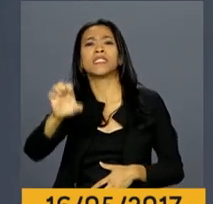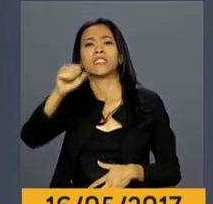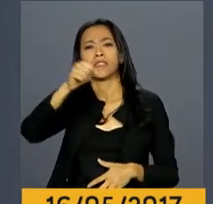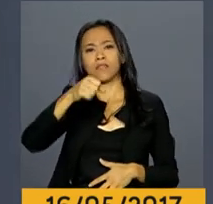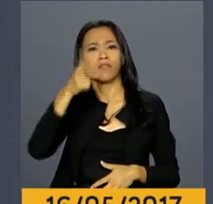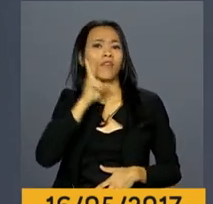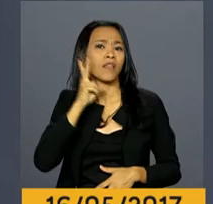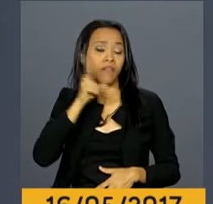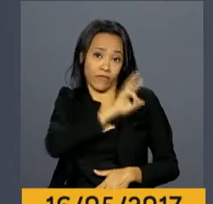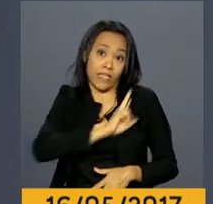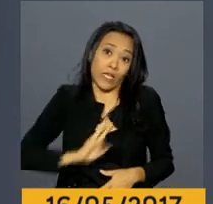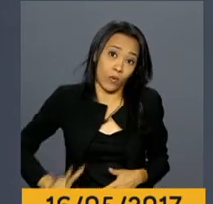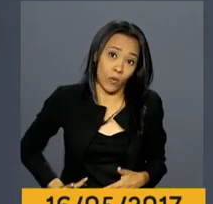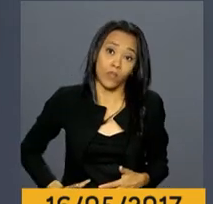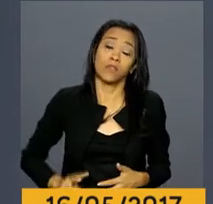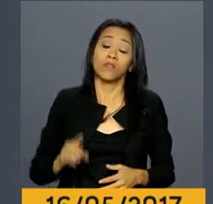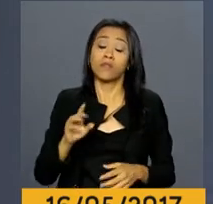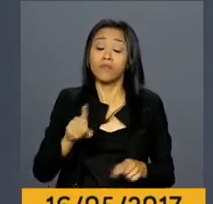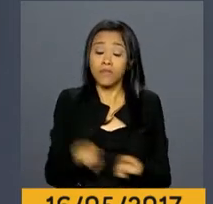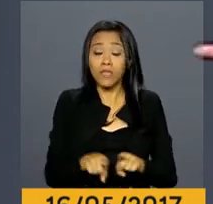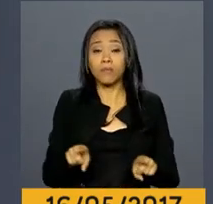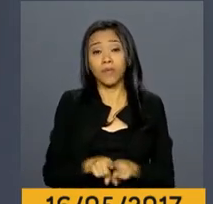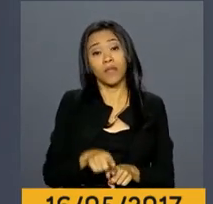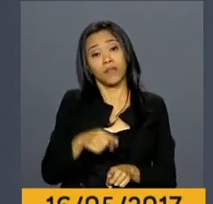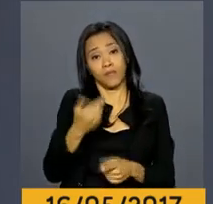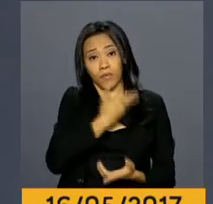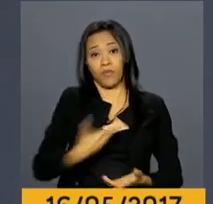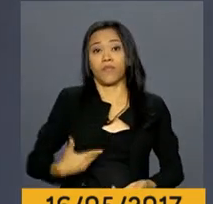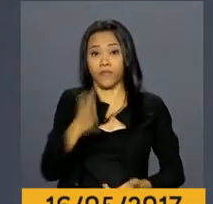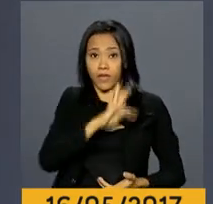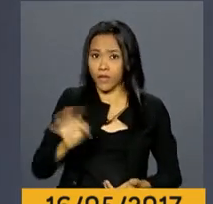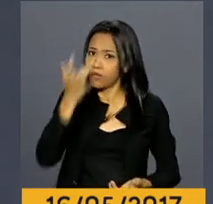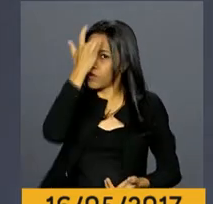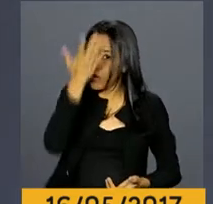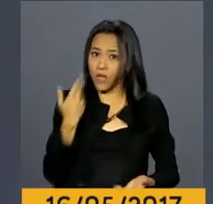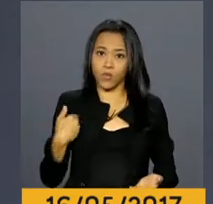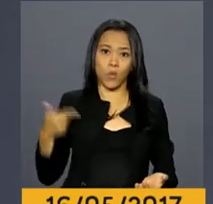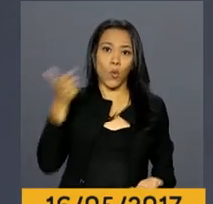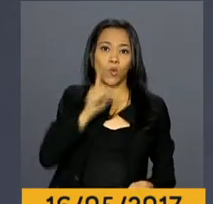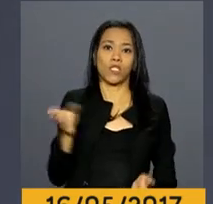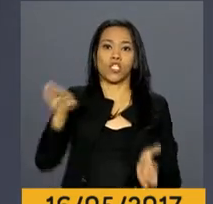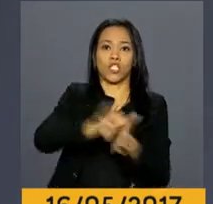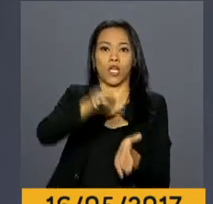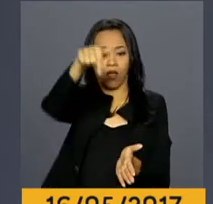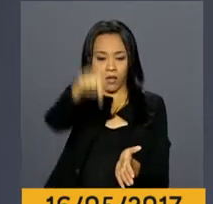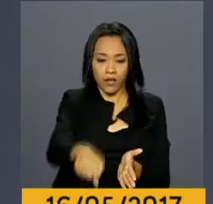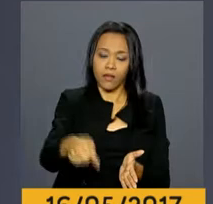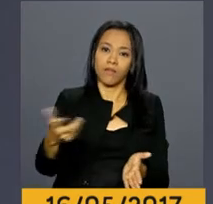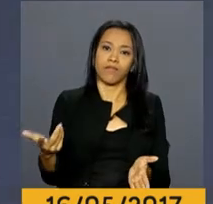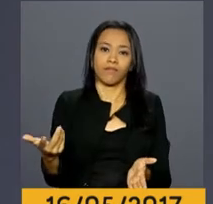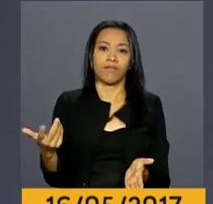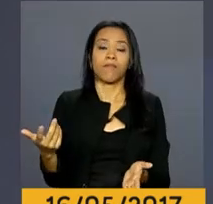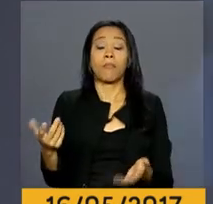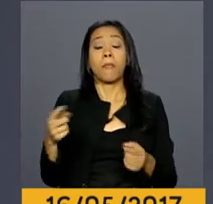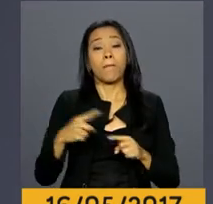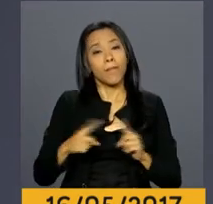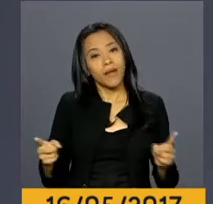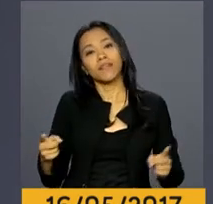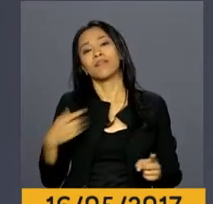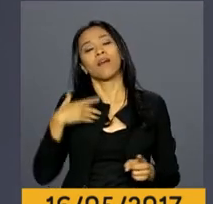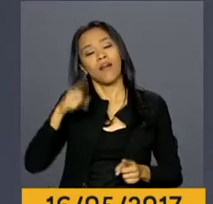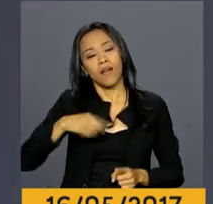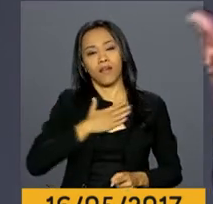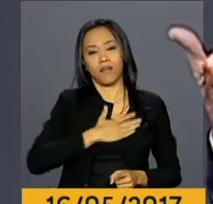vereadores, mas igualmente para a União Federal. Não foi fácil chegar até aqui, mas é agradável chegar até